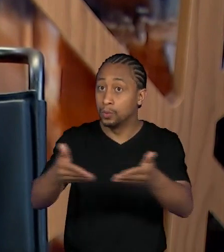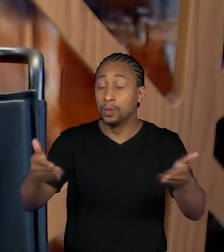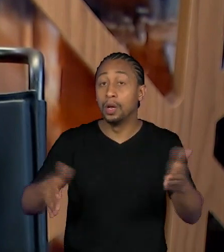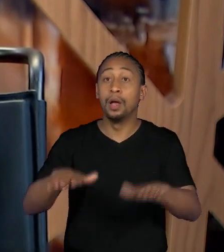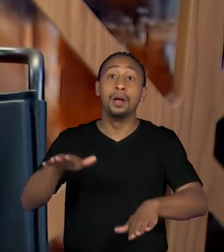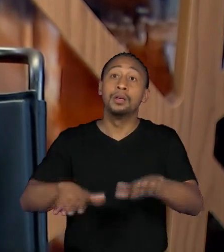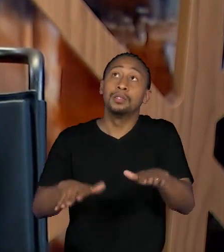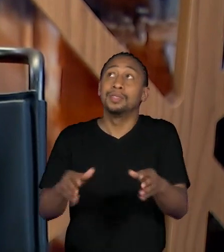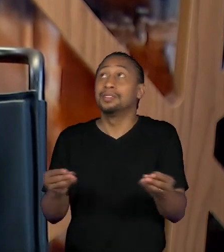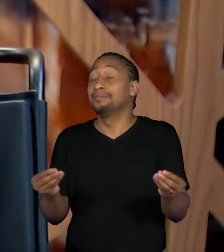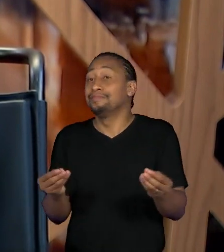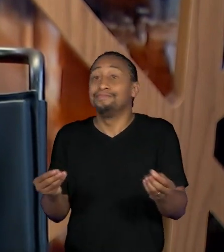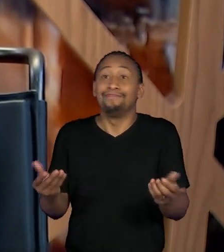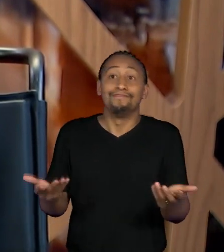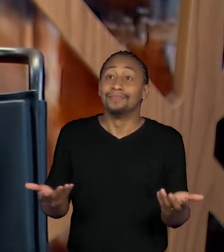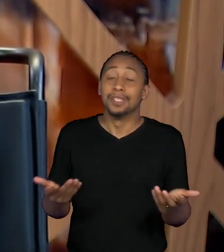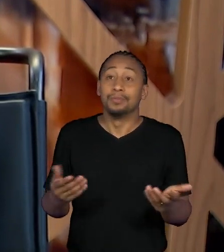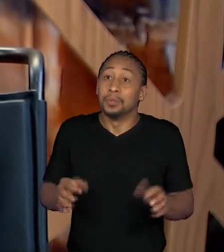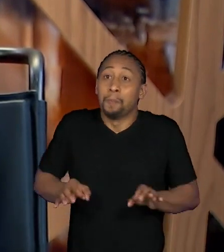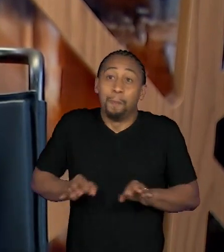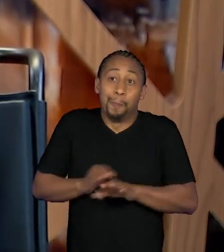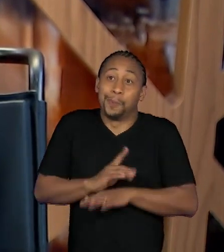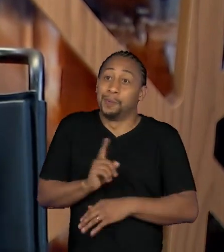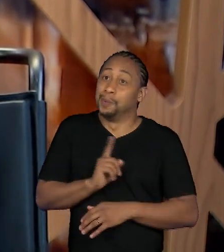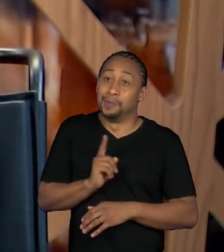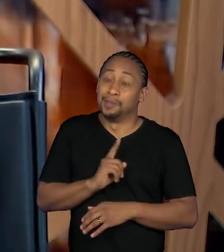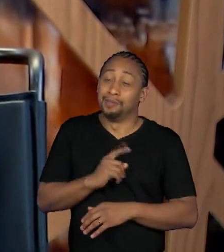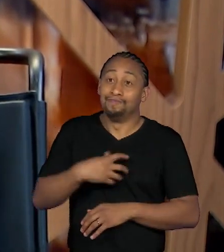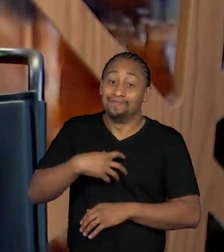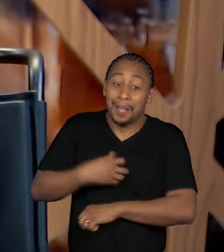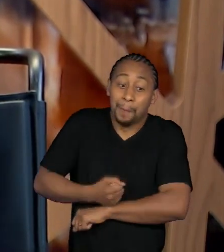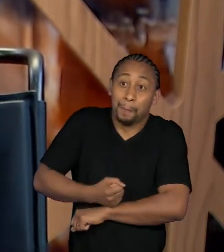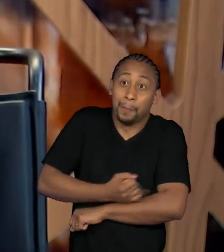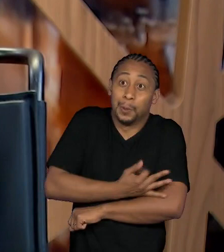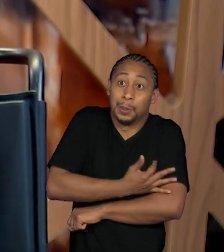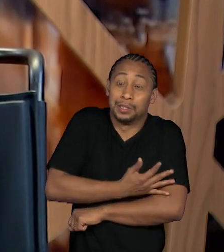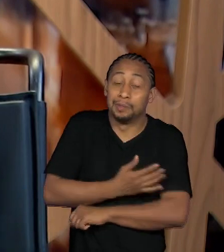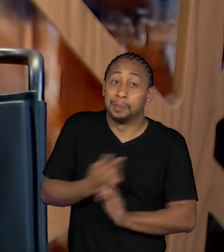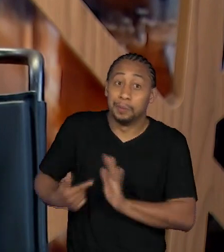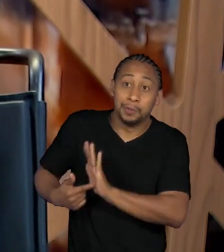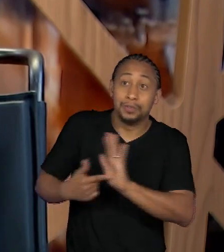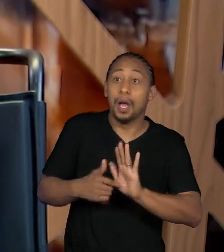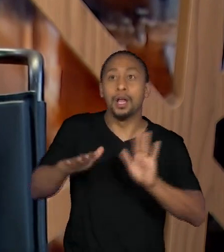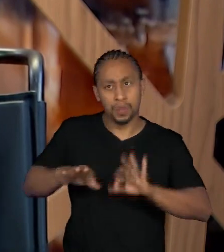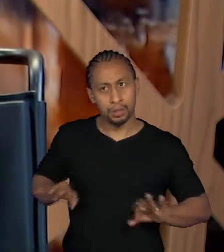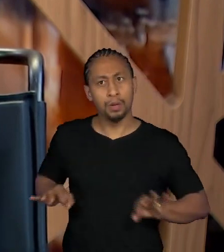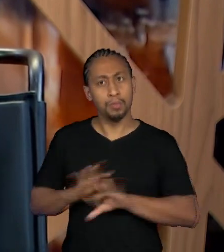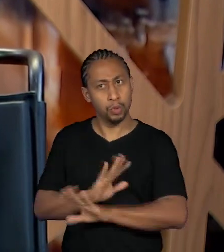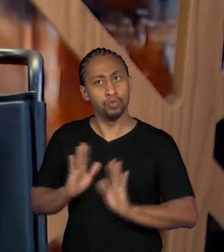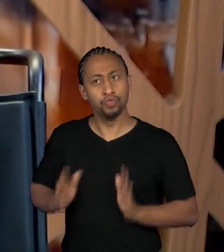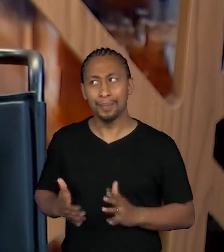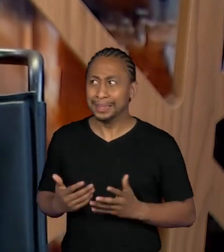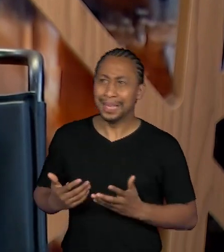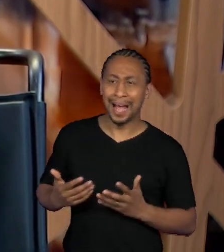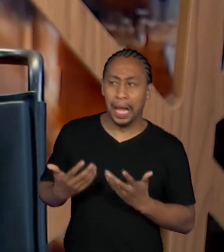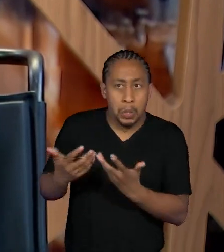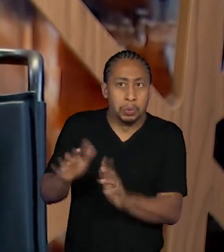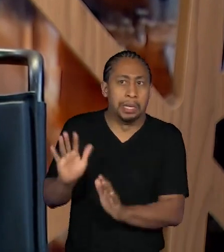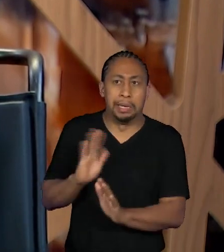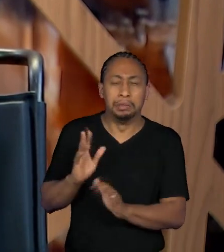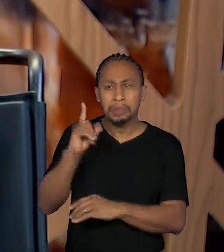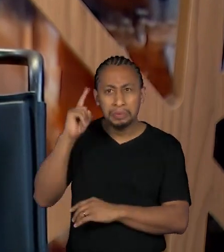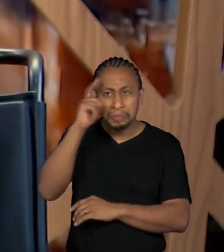sempre estão preparadas emocionalmente, mesmo quando estão, escolhem não pagar esse preço,